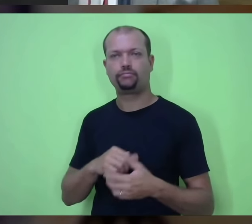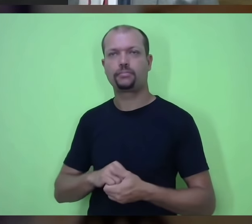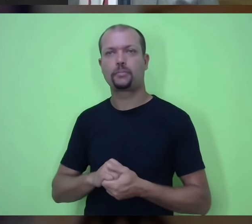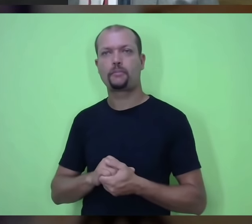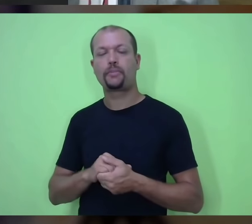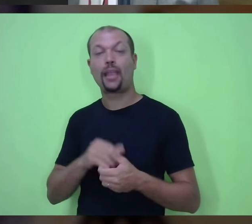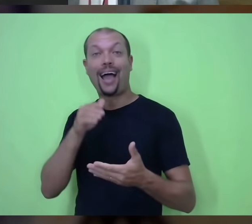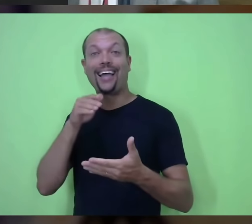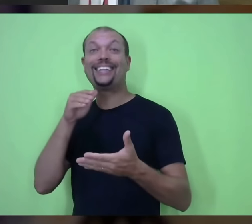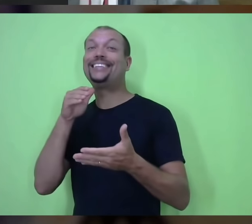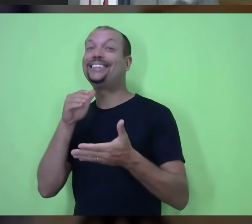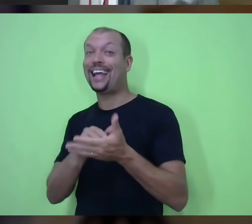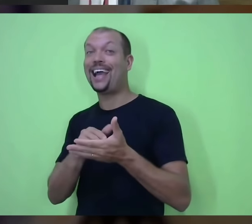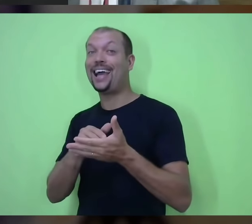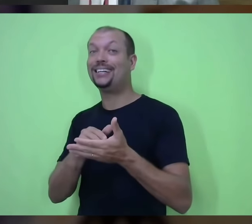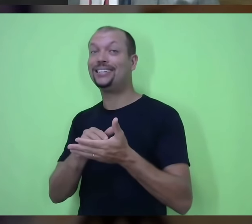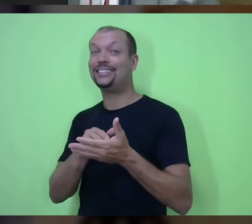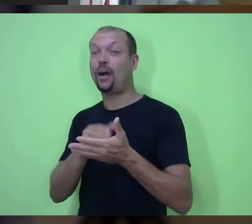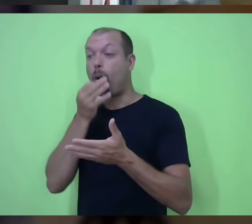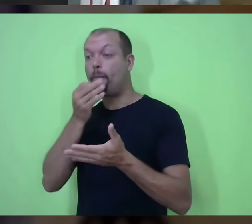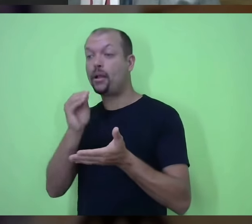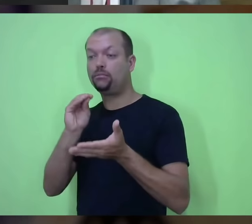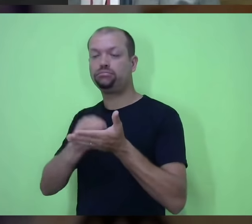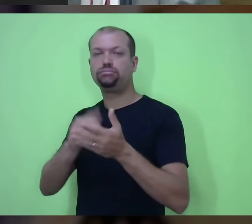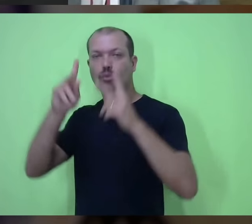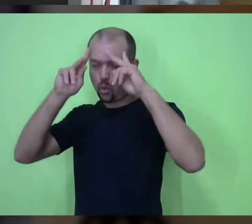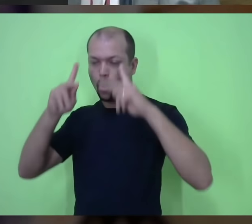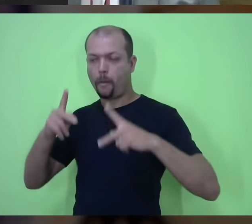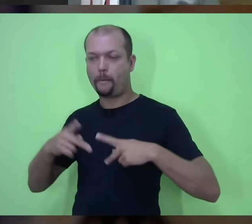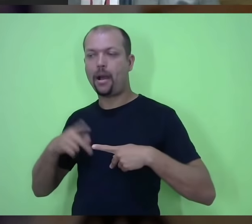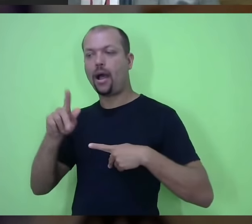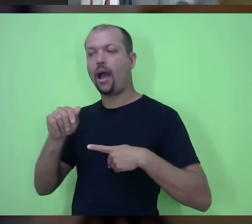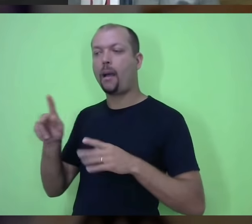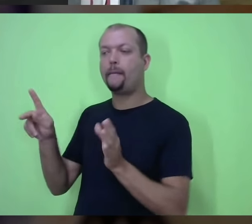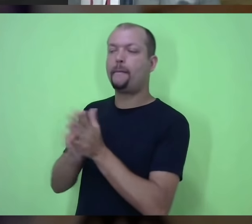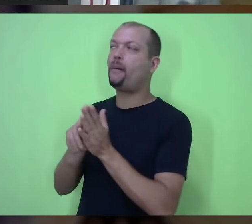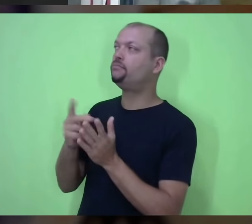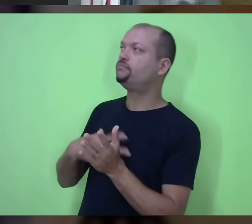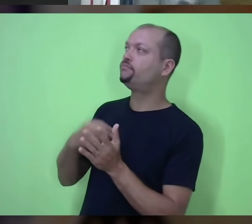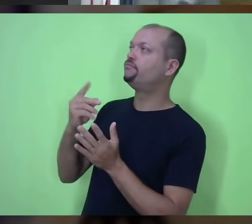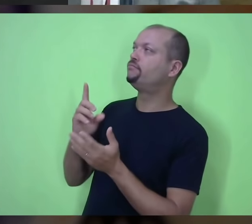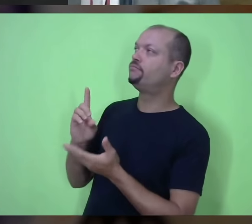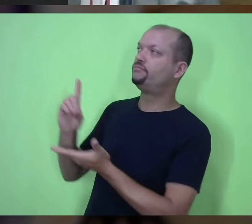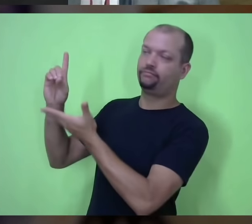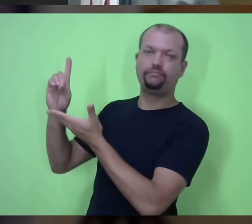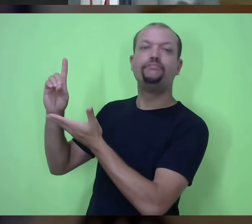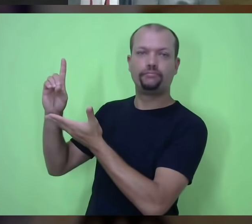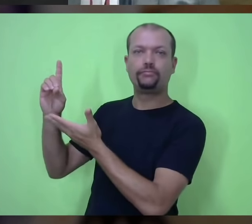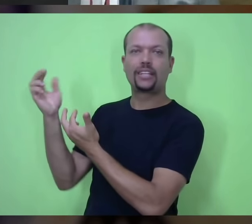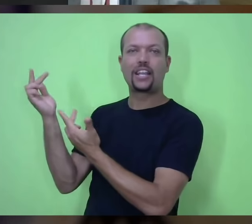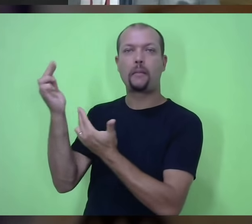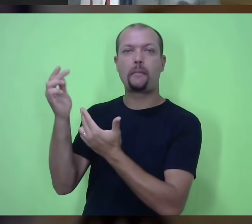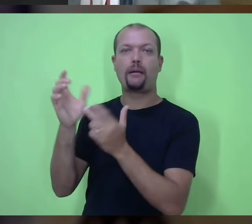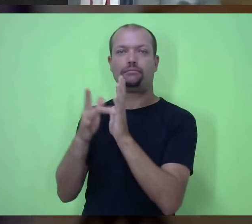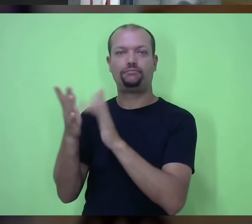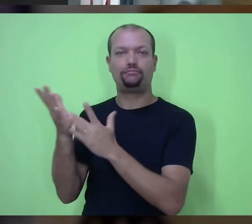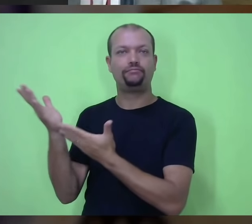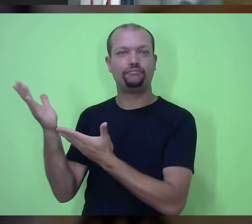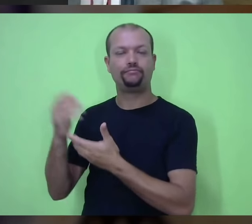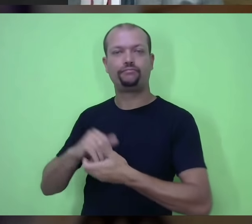nessa proposição de humanos como filhos de Deus e irmãos de Cristo.